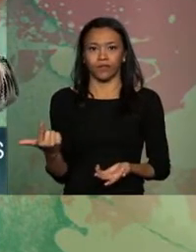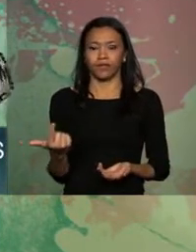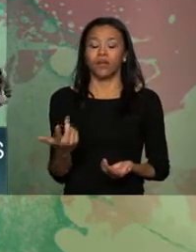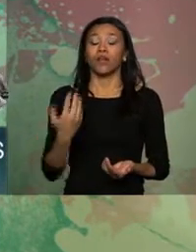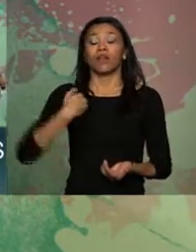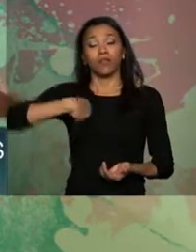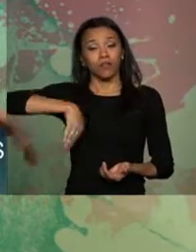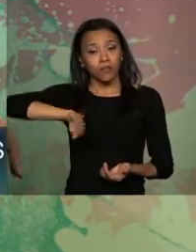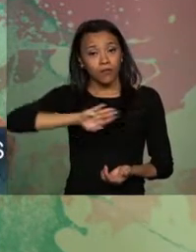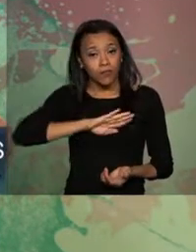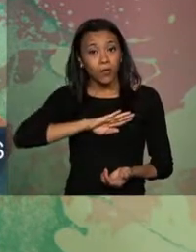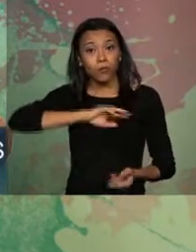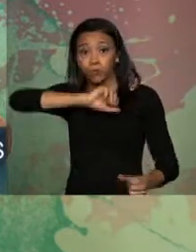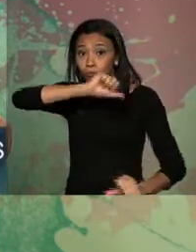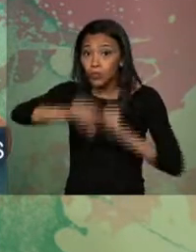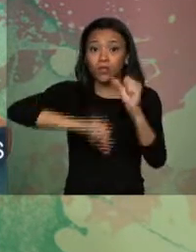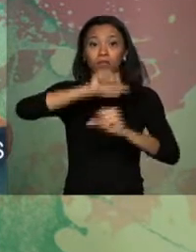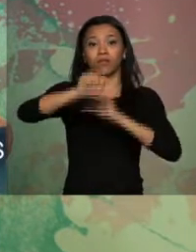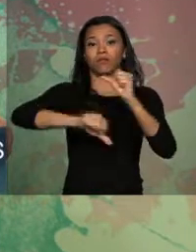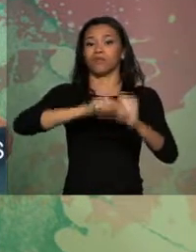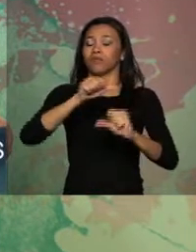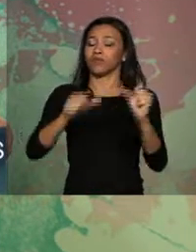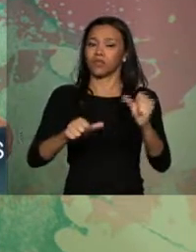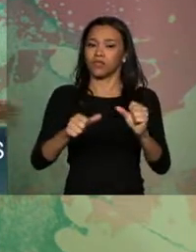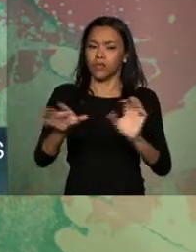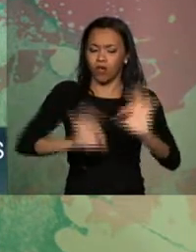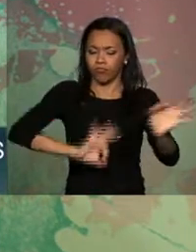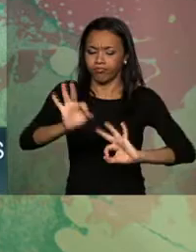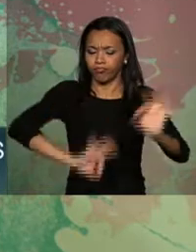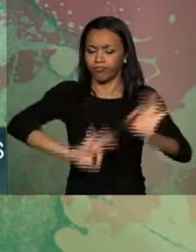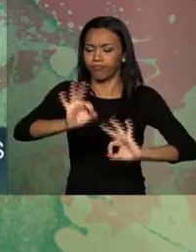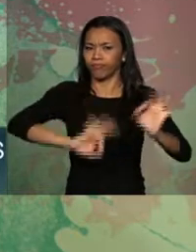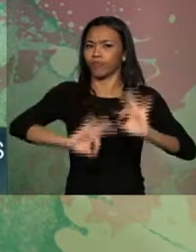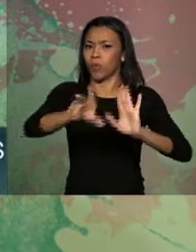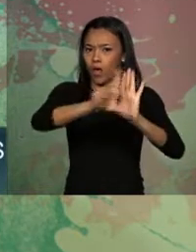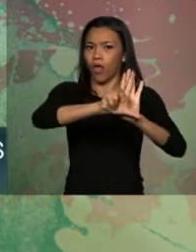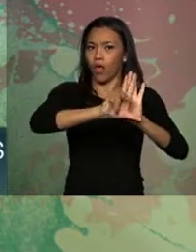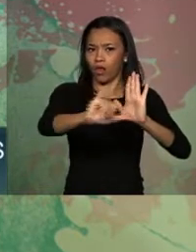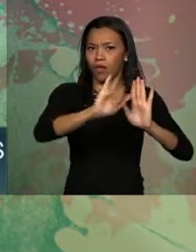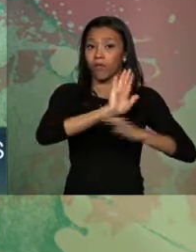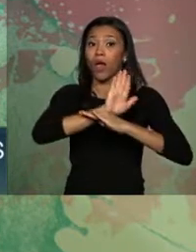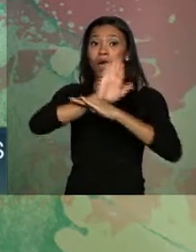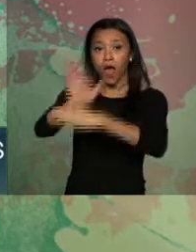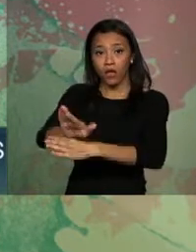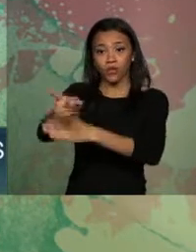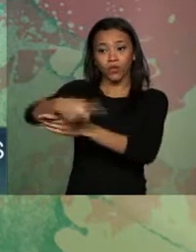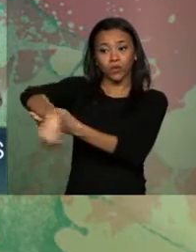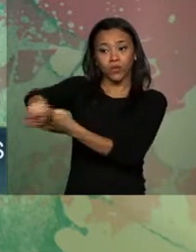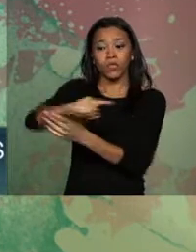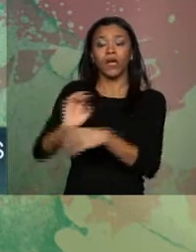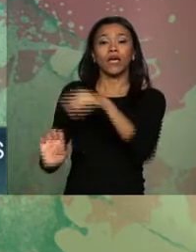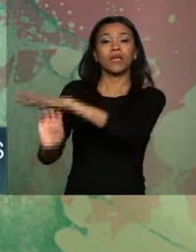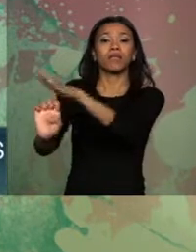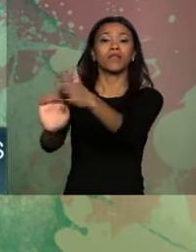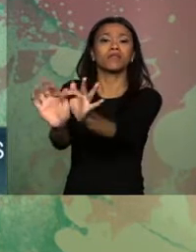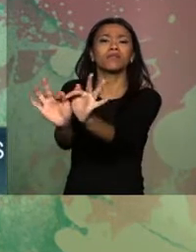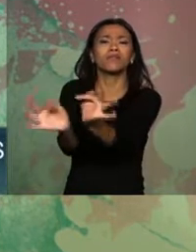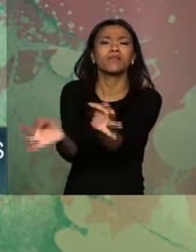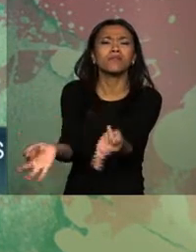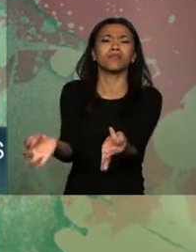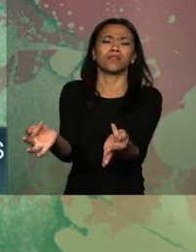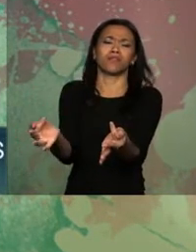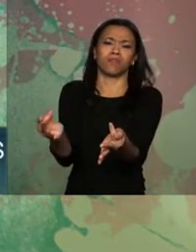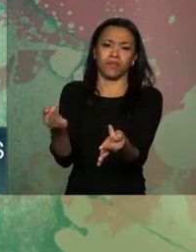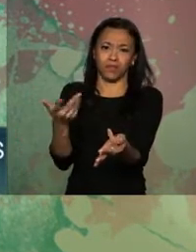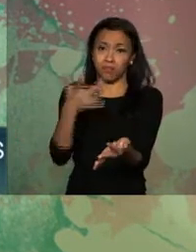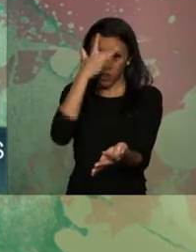revolução pacífica e silenciosa, mas decisiva em favor dos empreendedores batalhadores